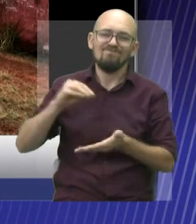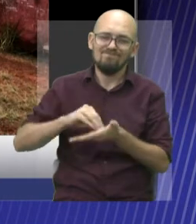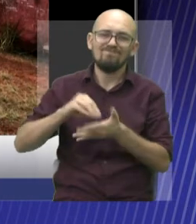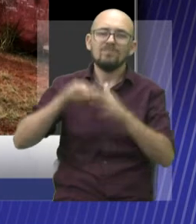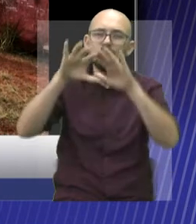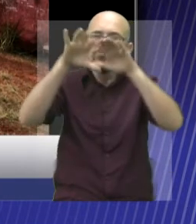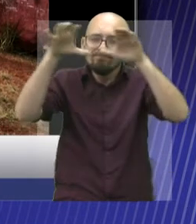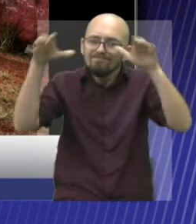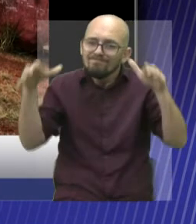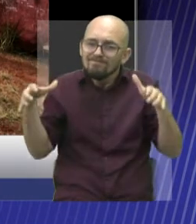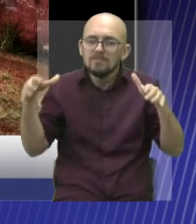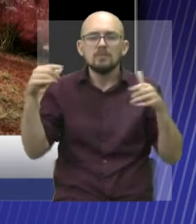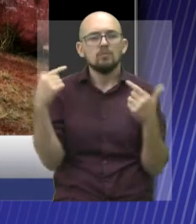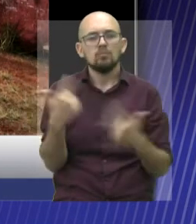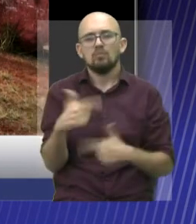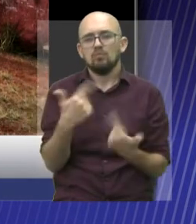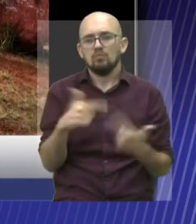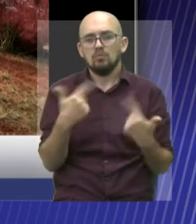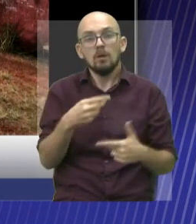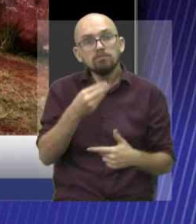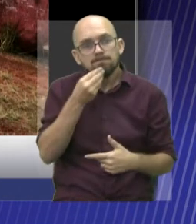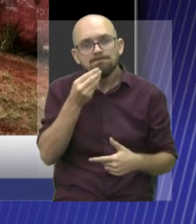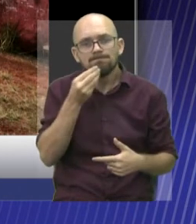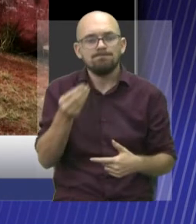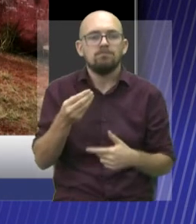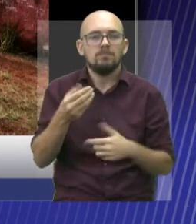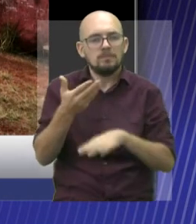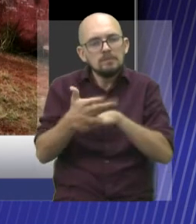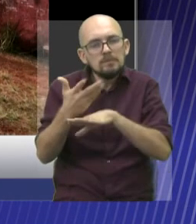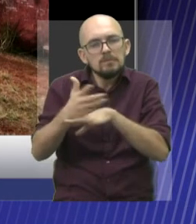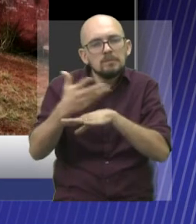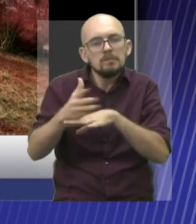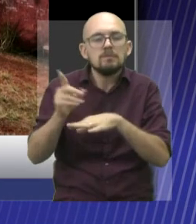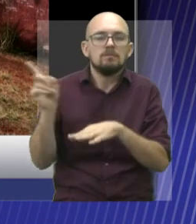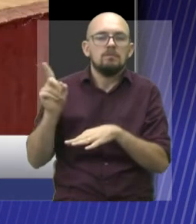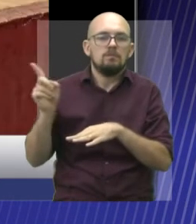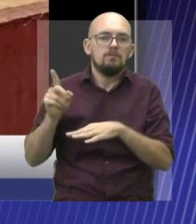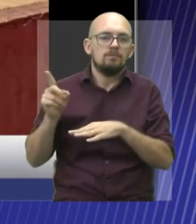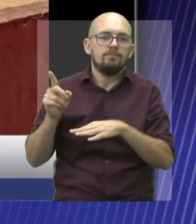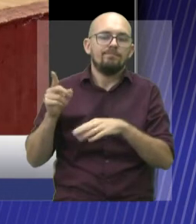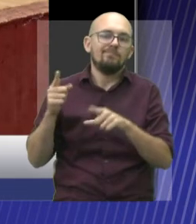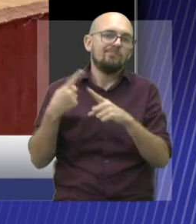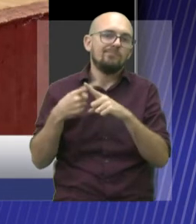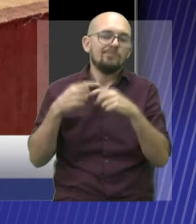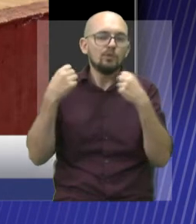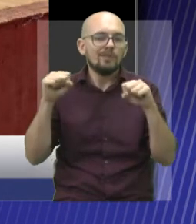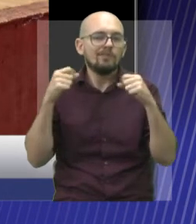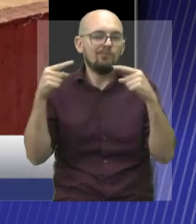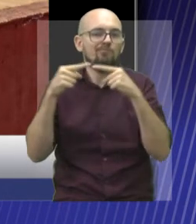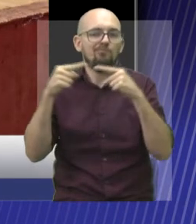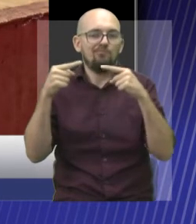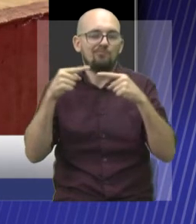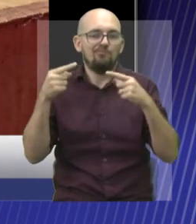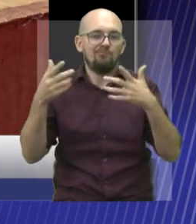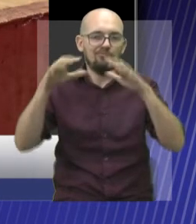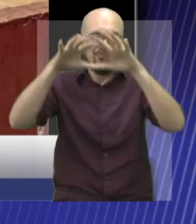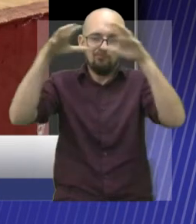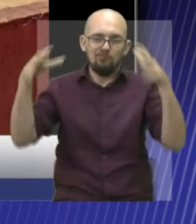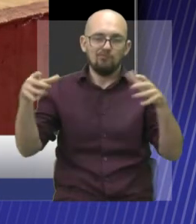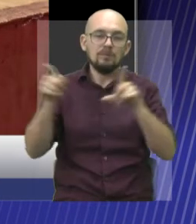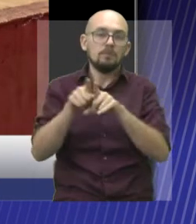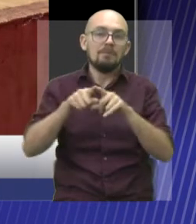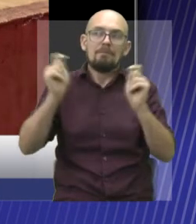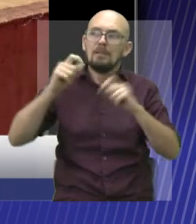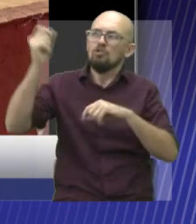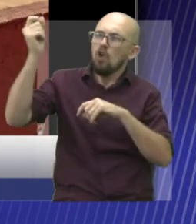cobertura para que possamos estar aí com os nossos atletas, educação física, também participar durante o